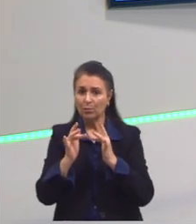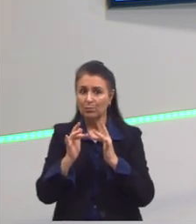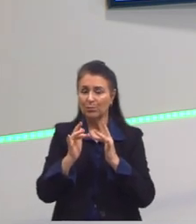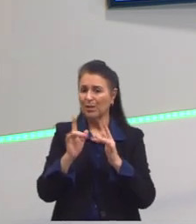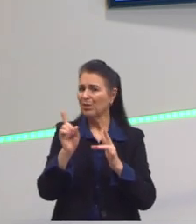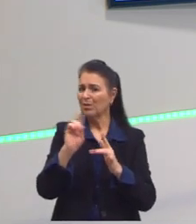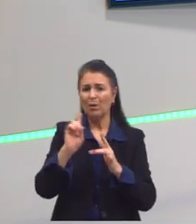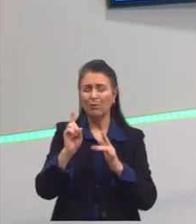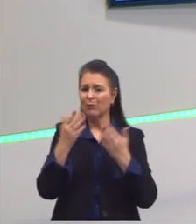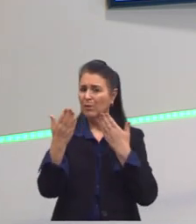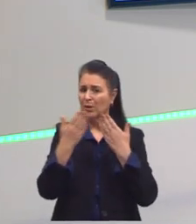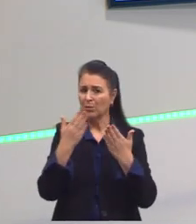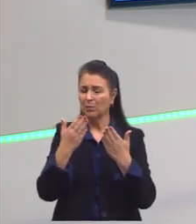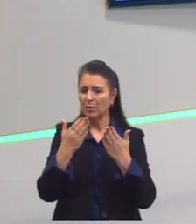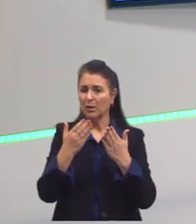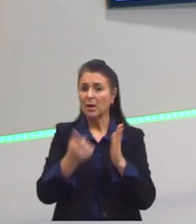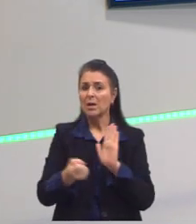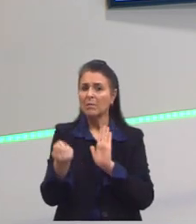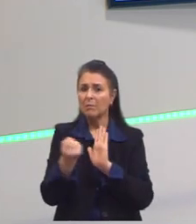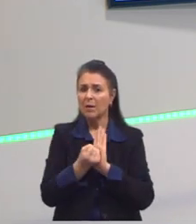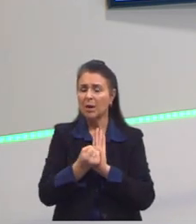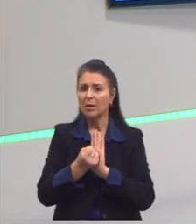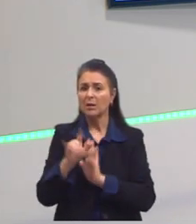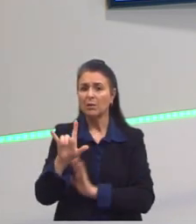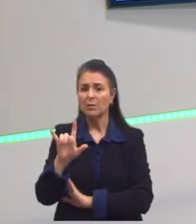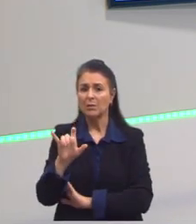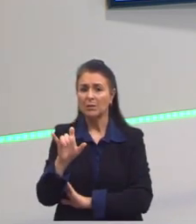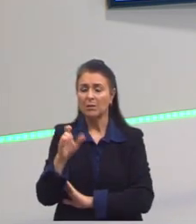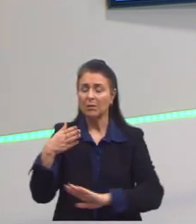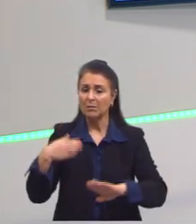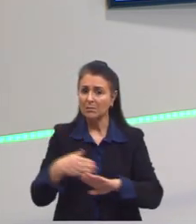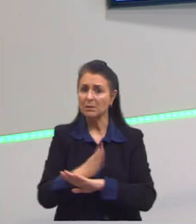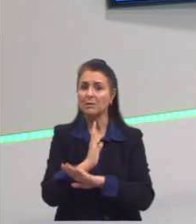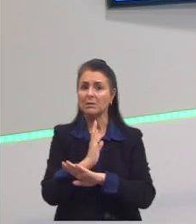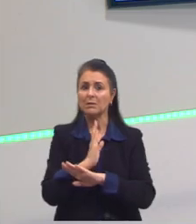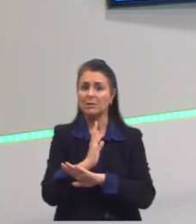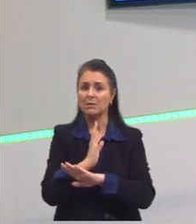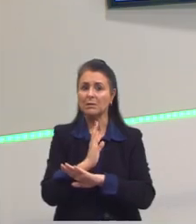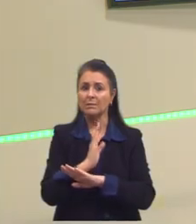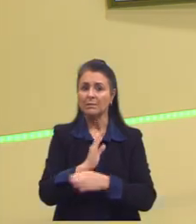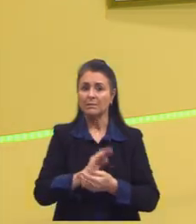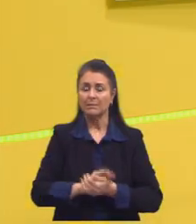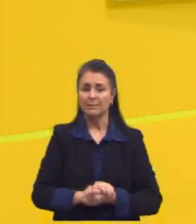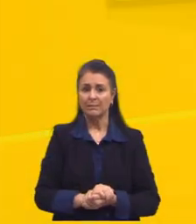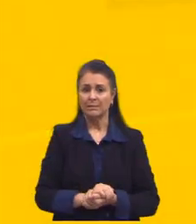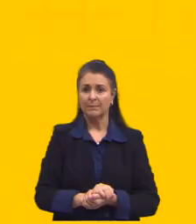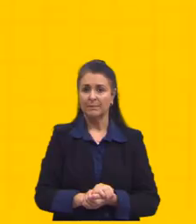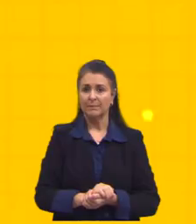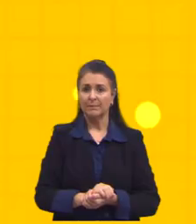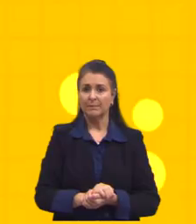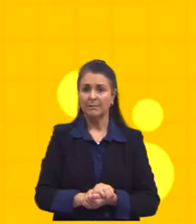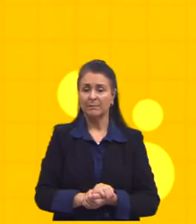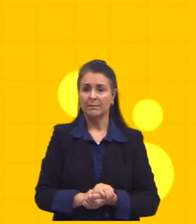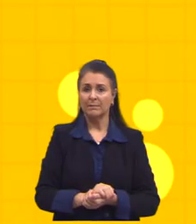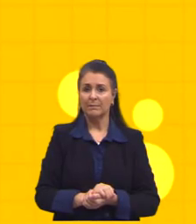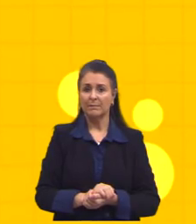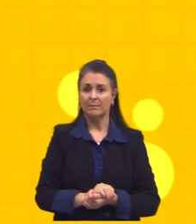e marca lá no Instagram e parte o passar a gurizada G1 E aí